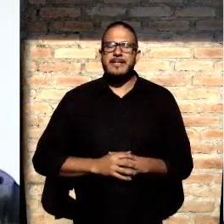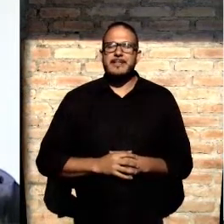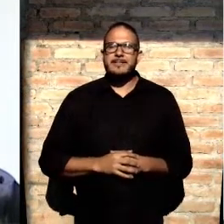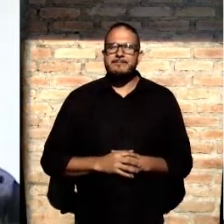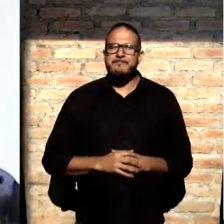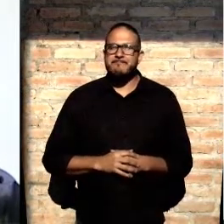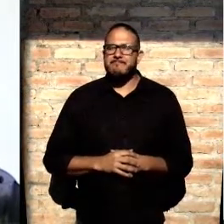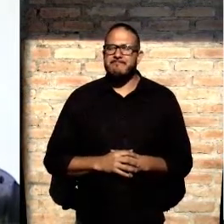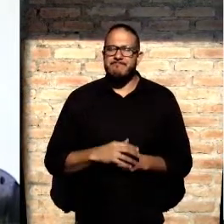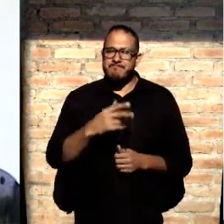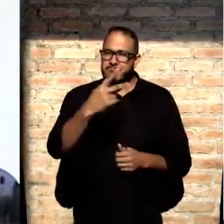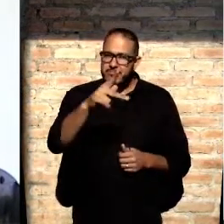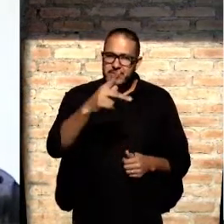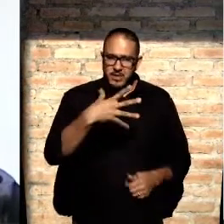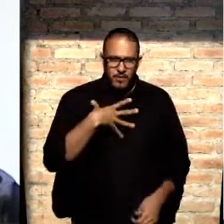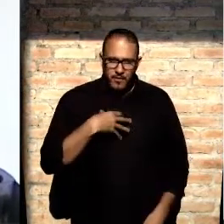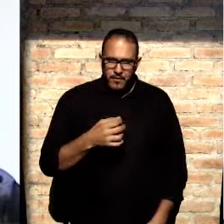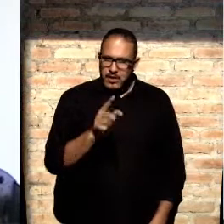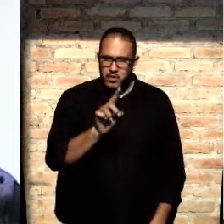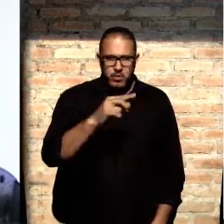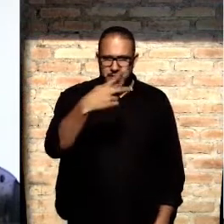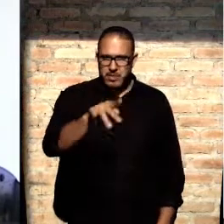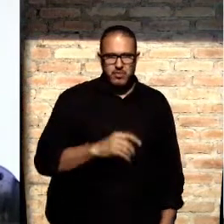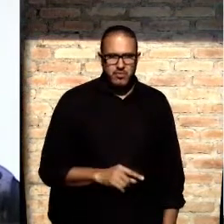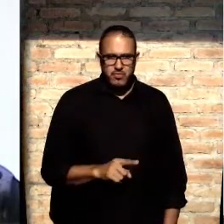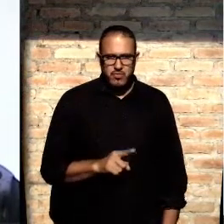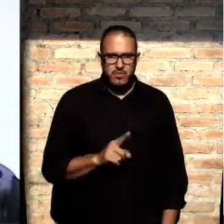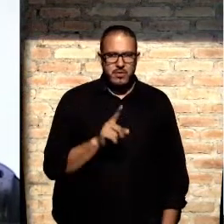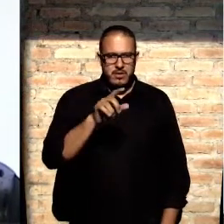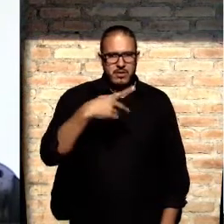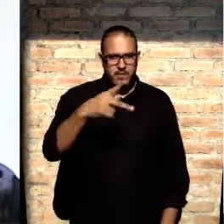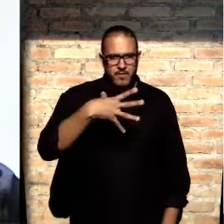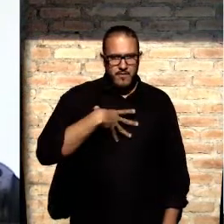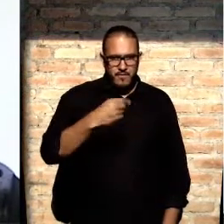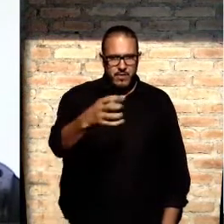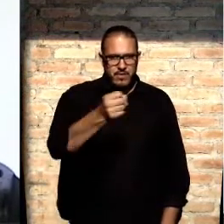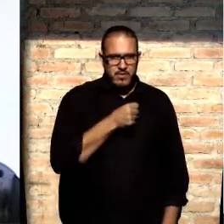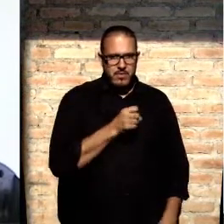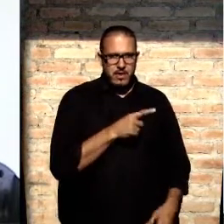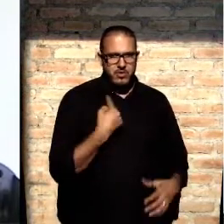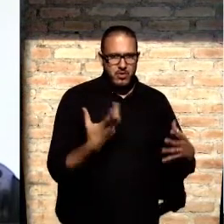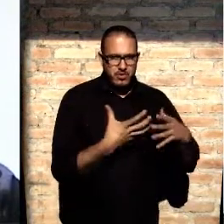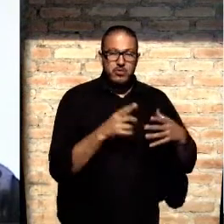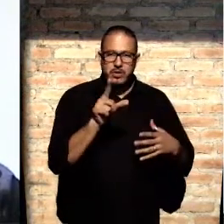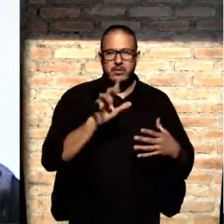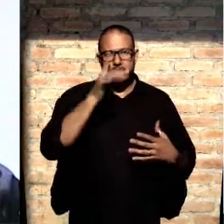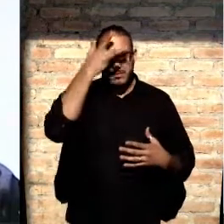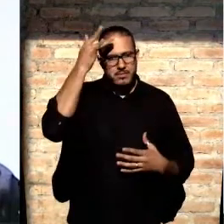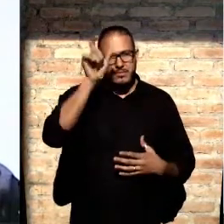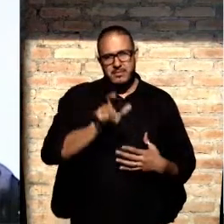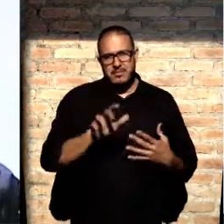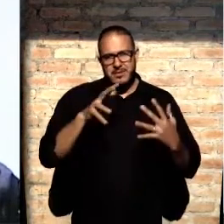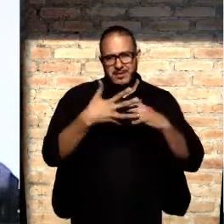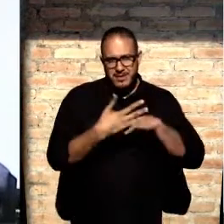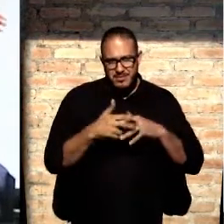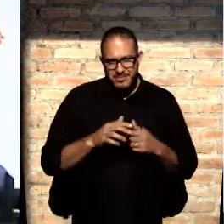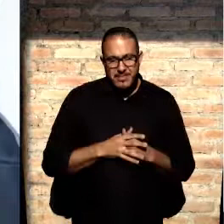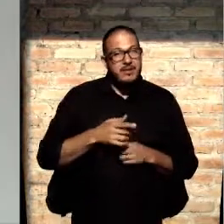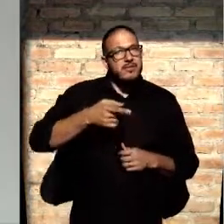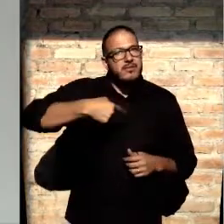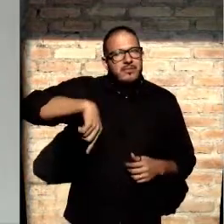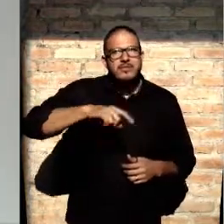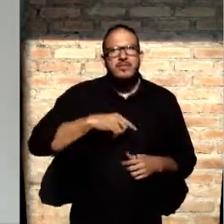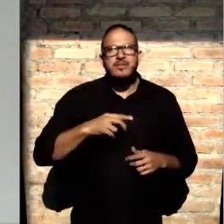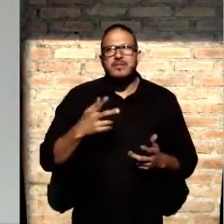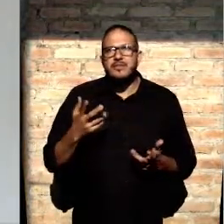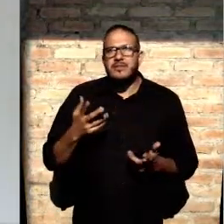que o filho é teu teu filho nós meu filho é nosso cidadão então a gente se vê